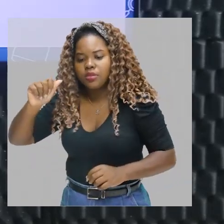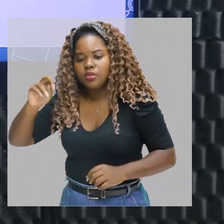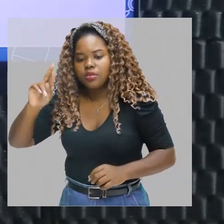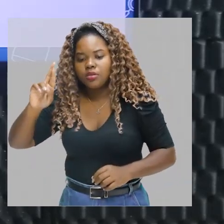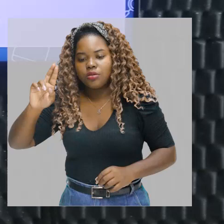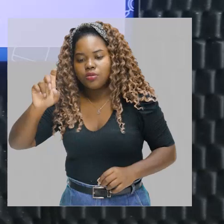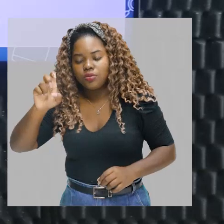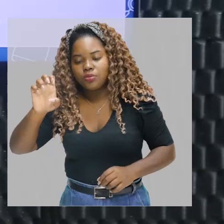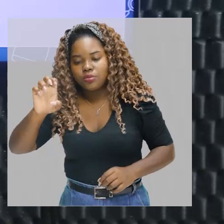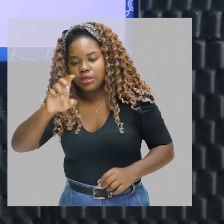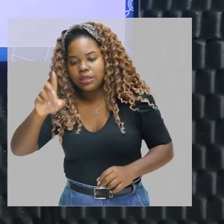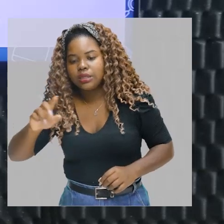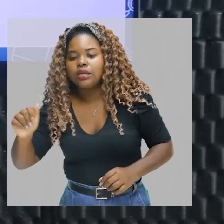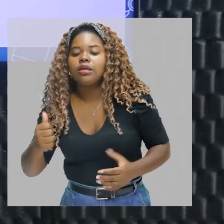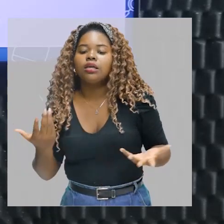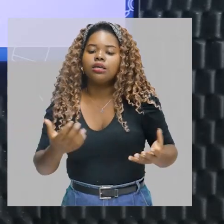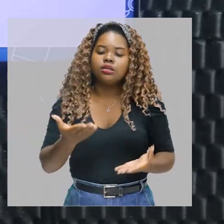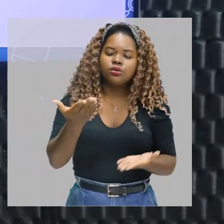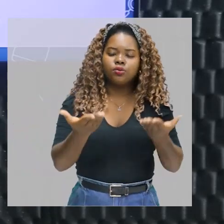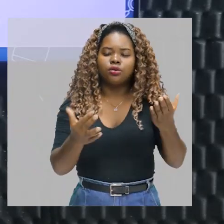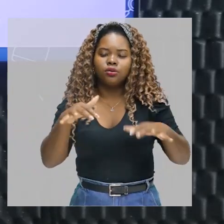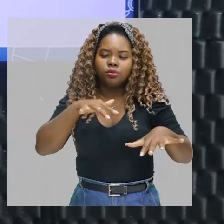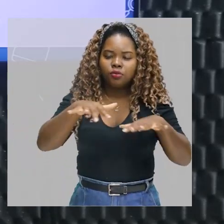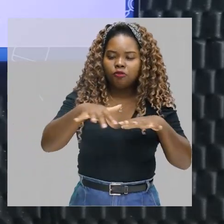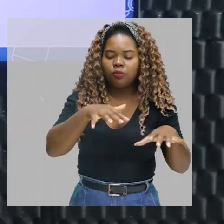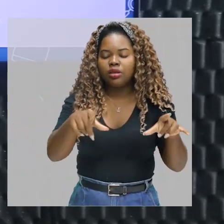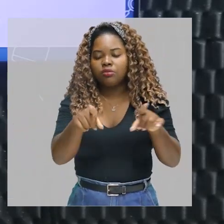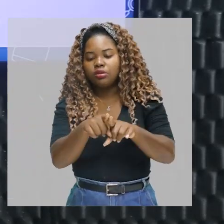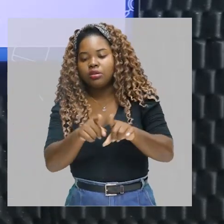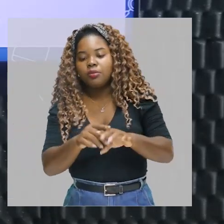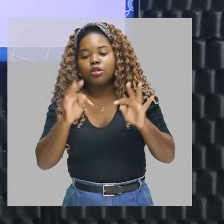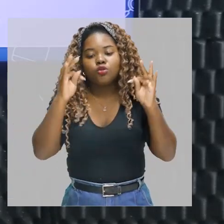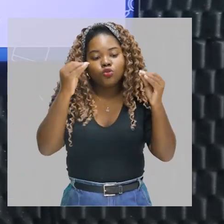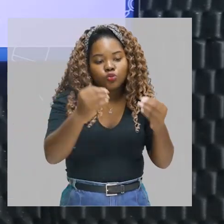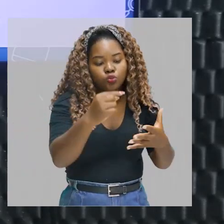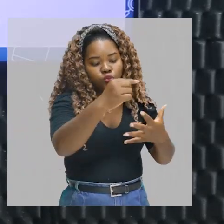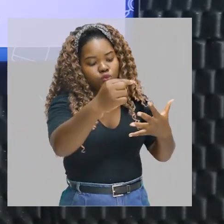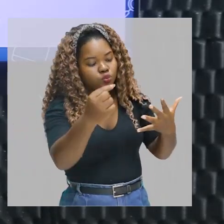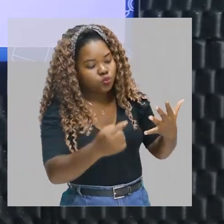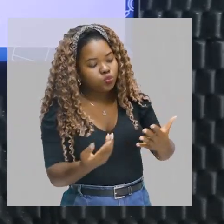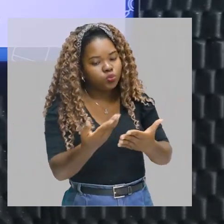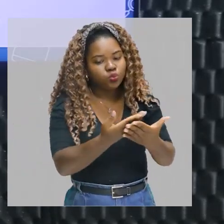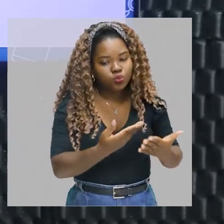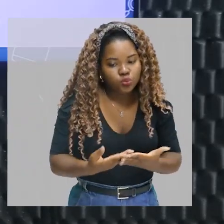equilíbrios, quanto ao seu movimento. Então tudo isso a física ela estuda. Então a física ela tem